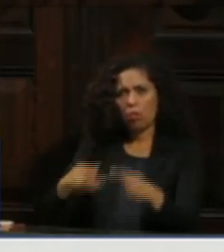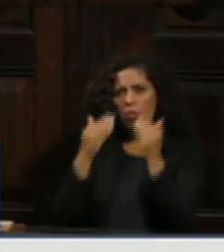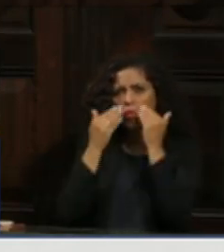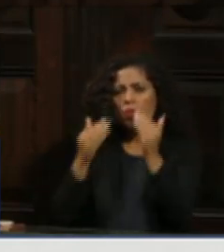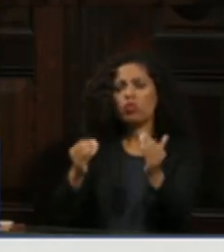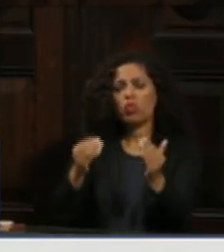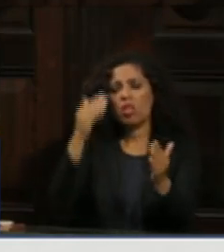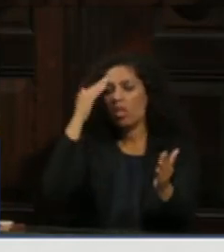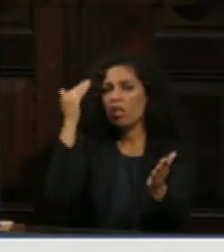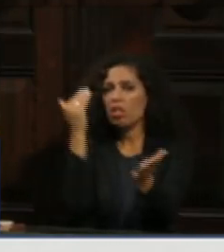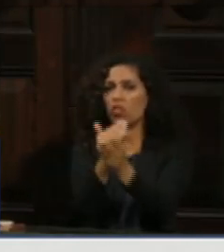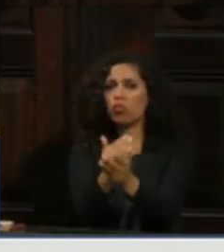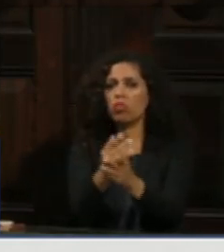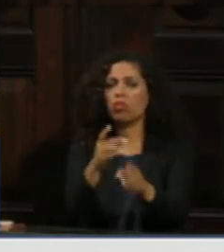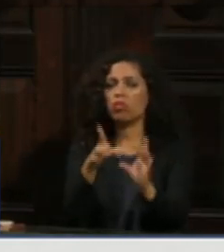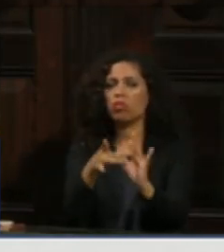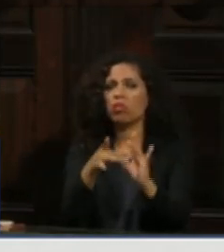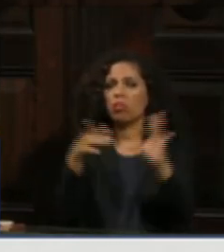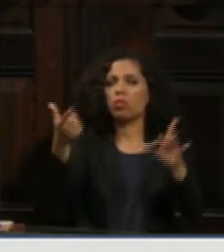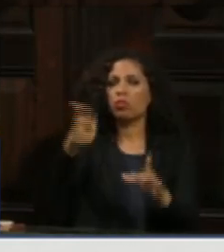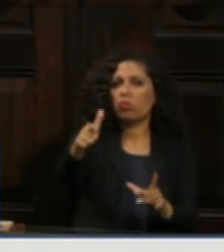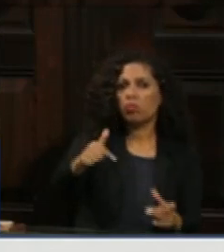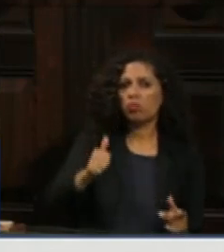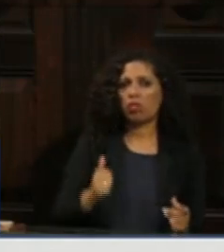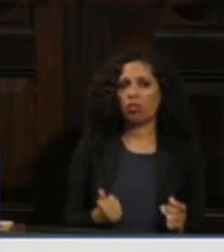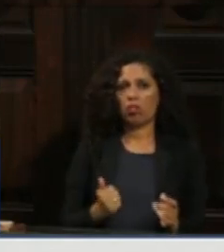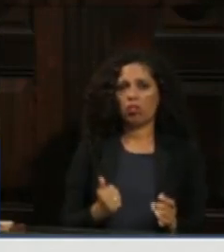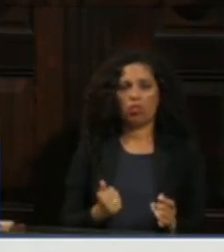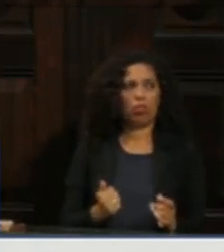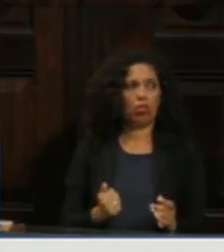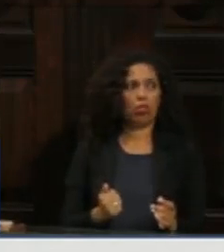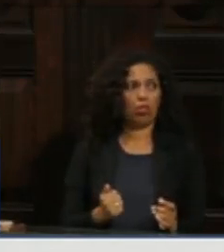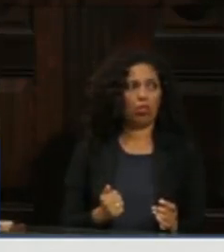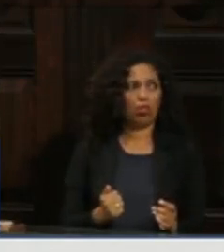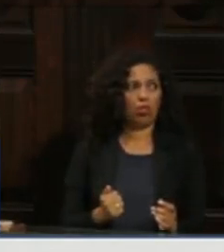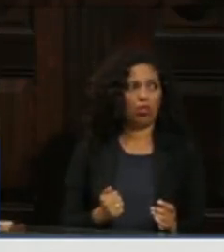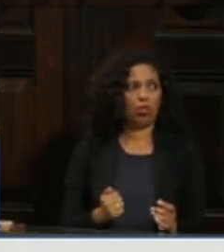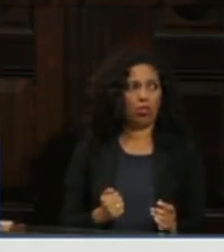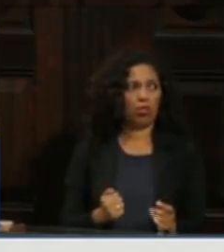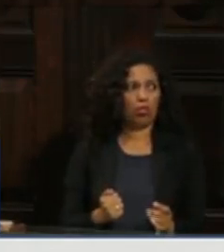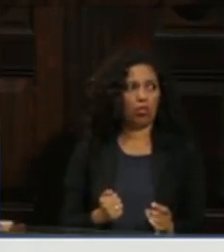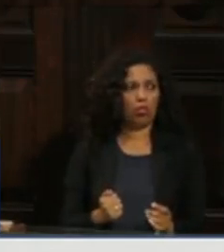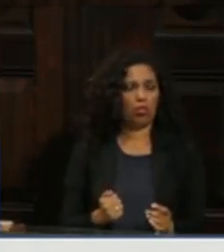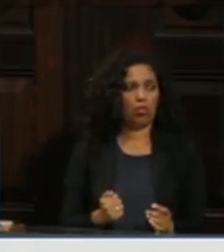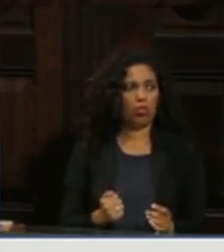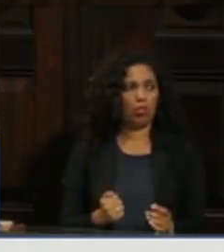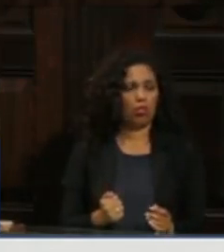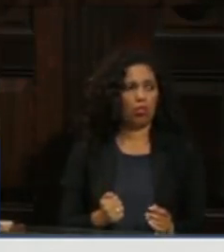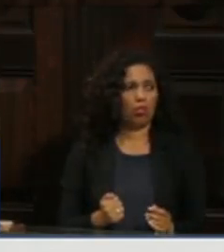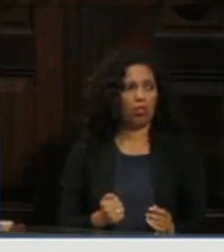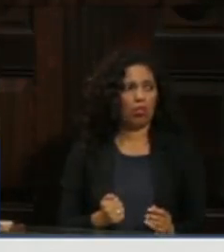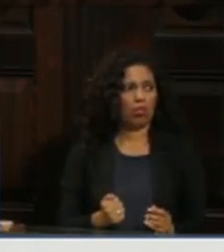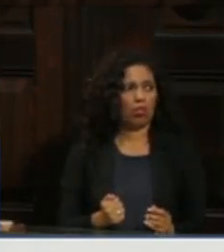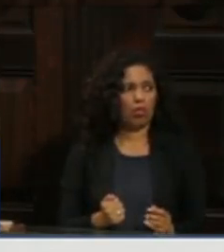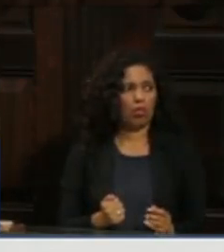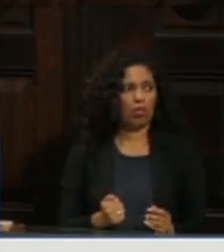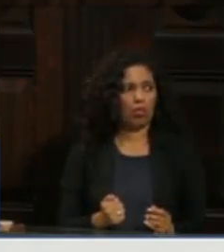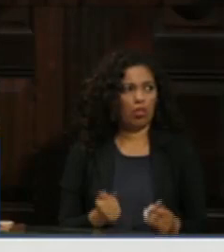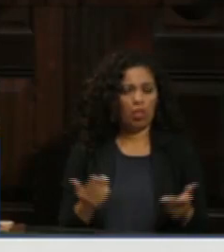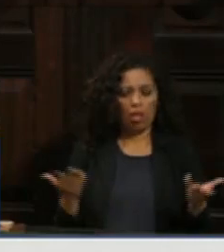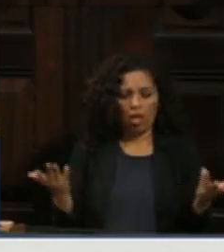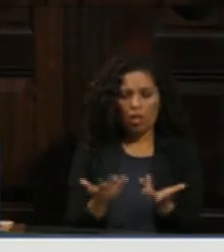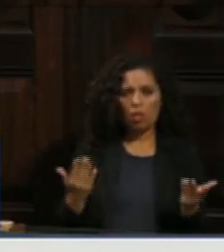Vossa Excelência, e a gente entra nas redes sociais e as pessoas comemoram. Comemoram. Como se fosse um